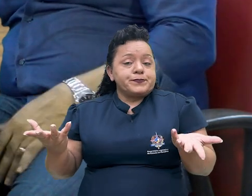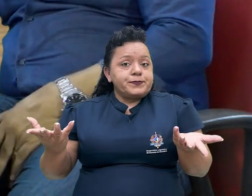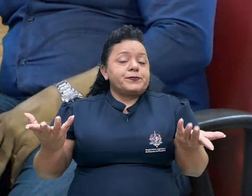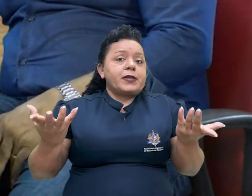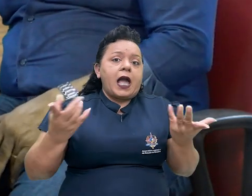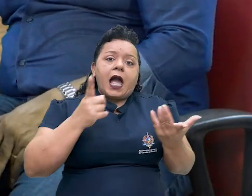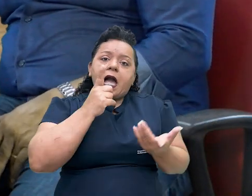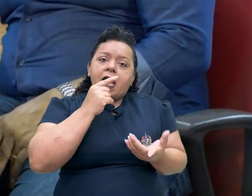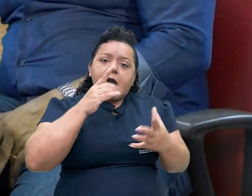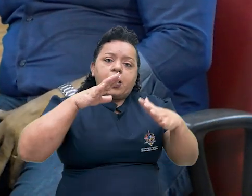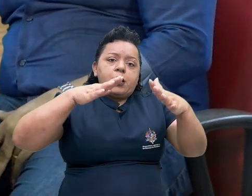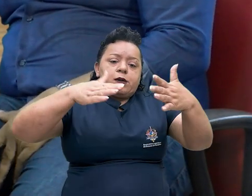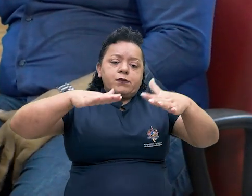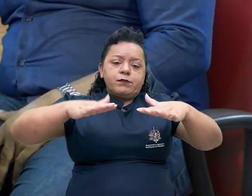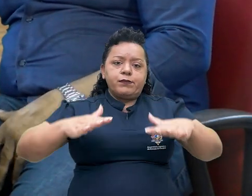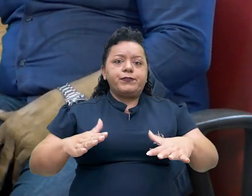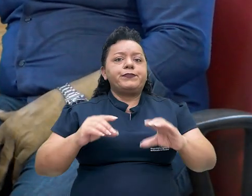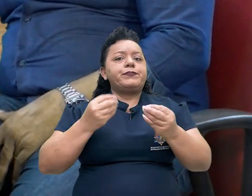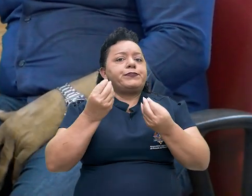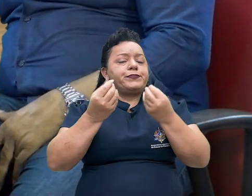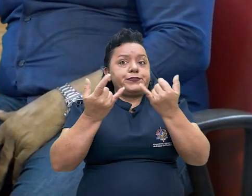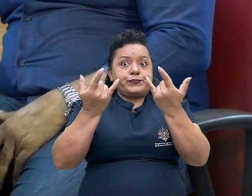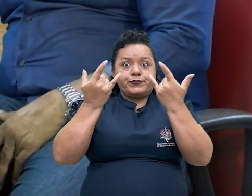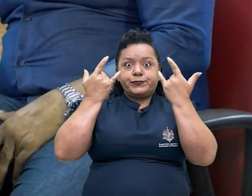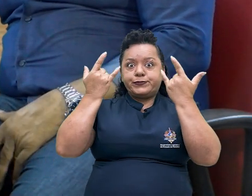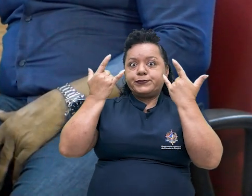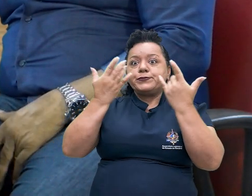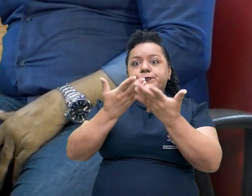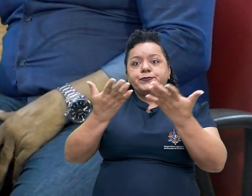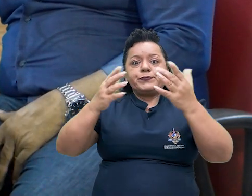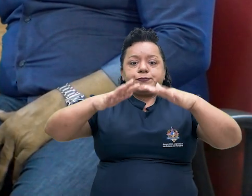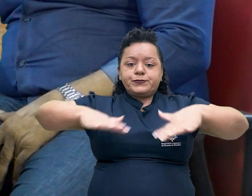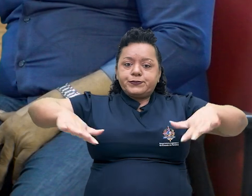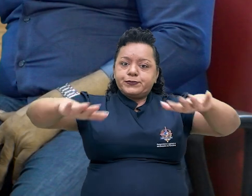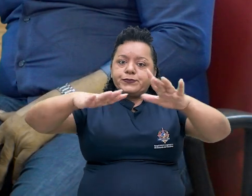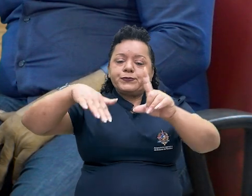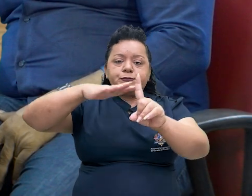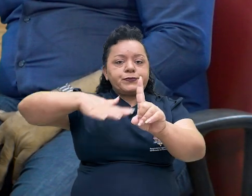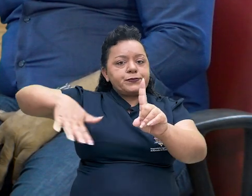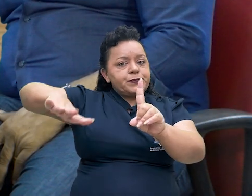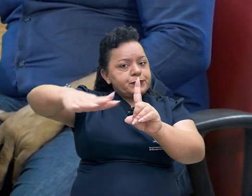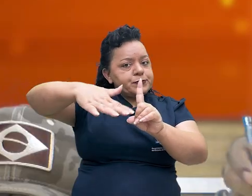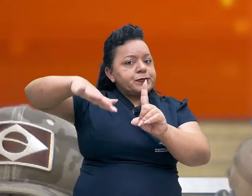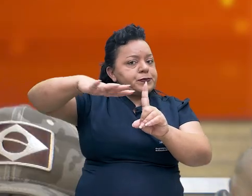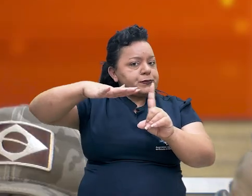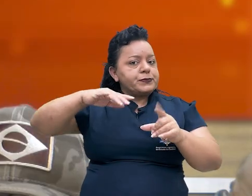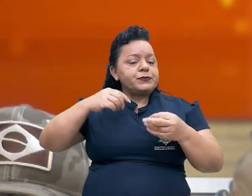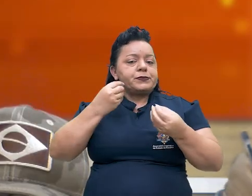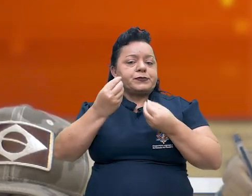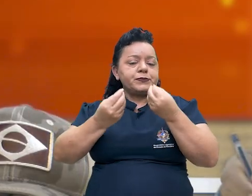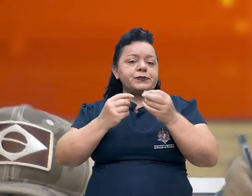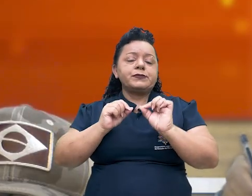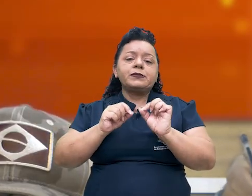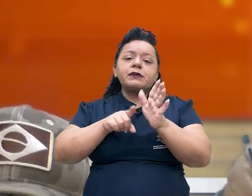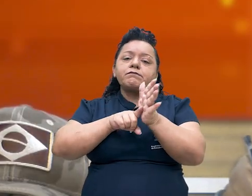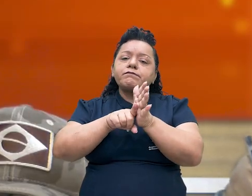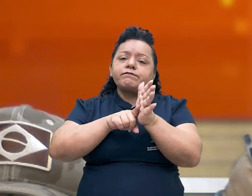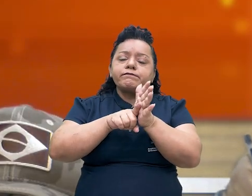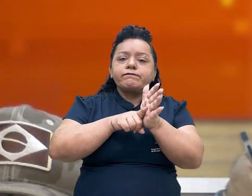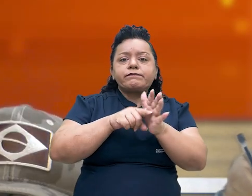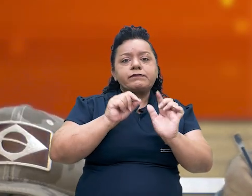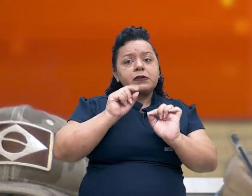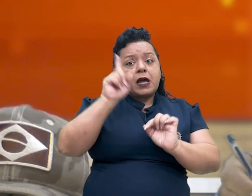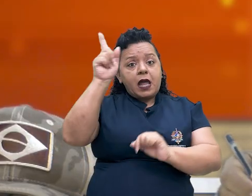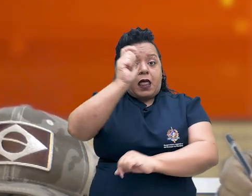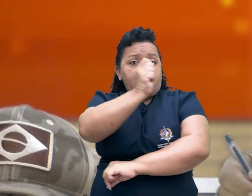gente é um negócio impressionante que é a natureza né recentemente a gente fizemos uma ação eh com